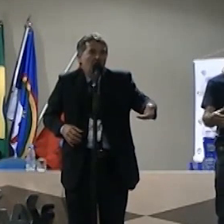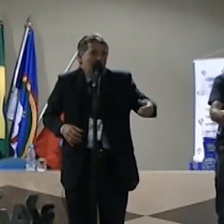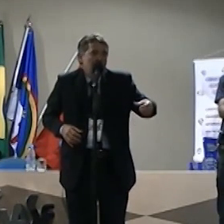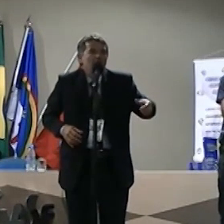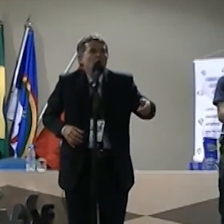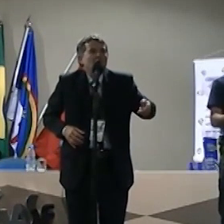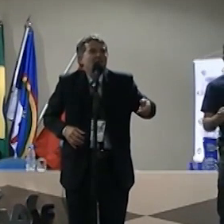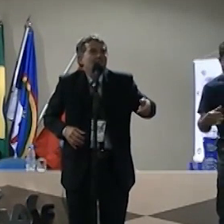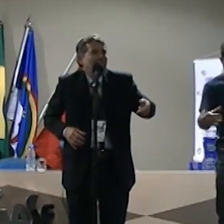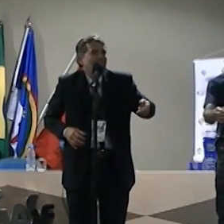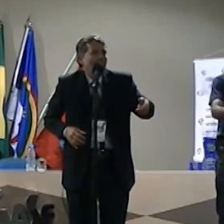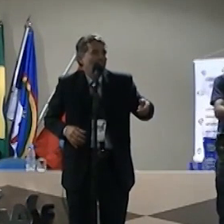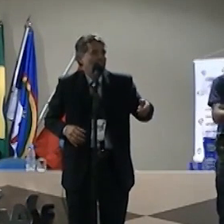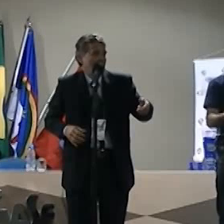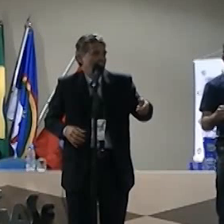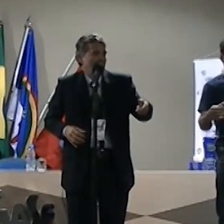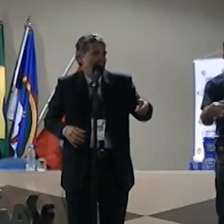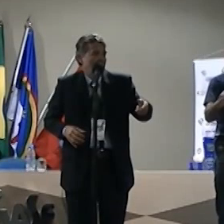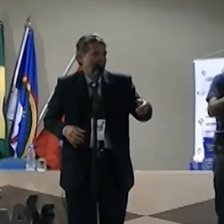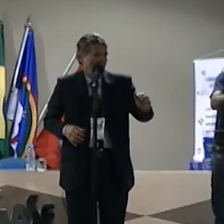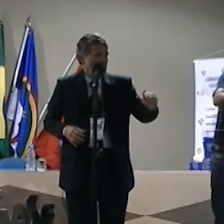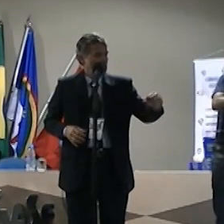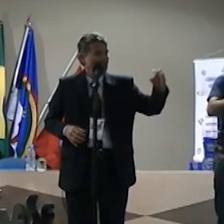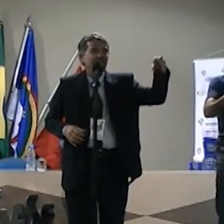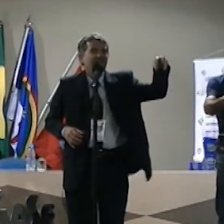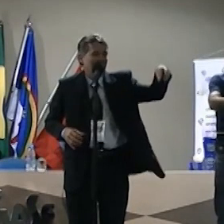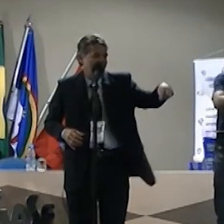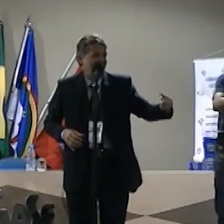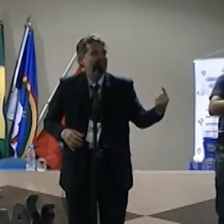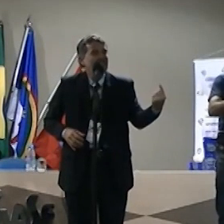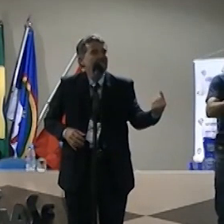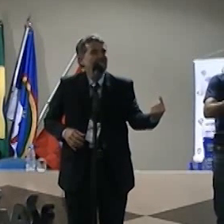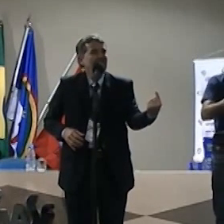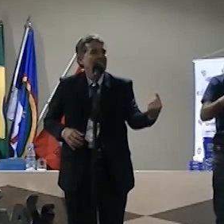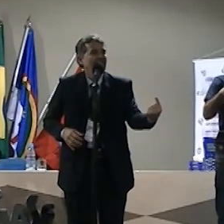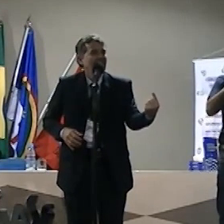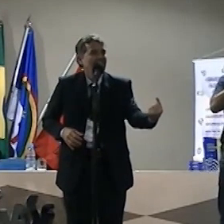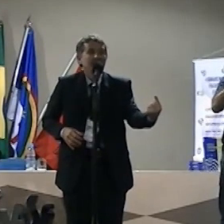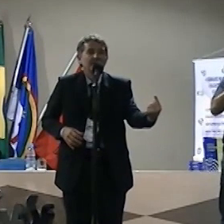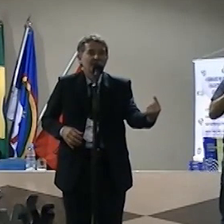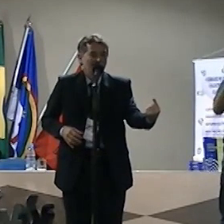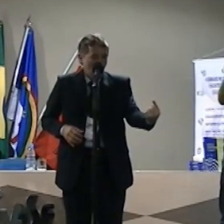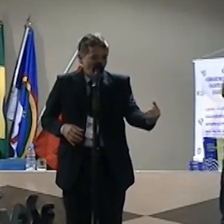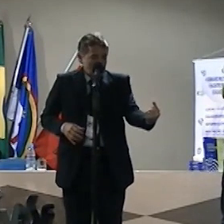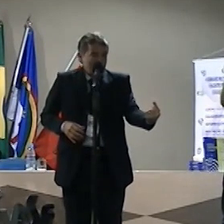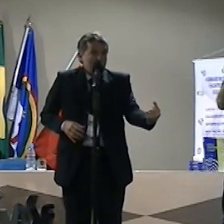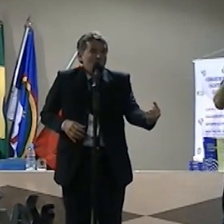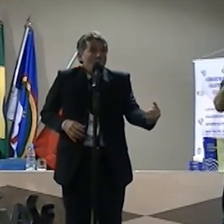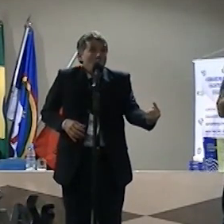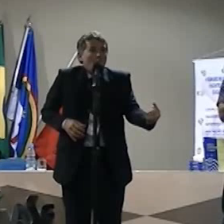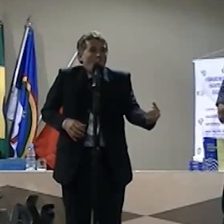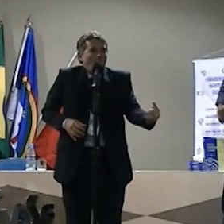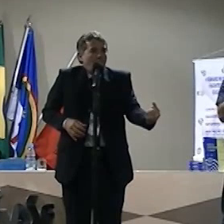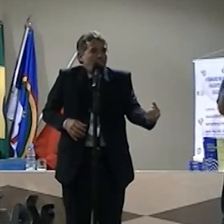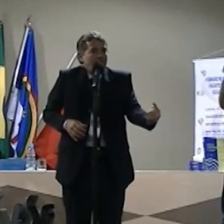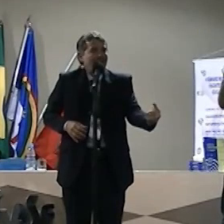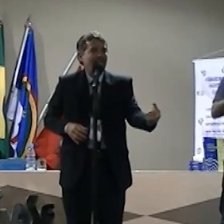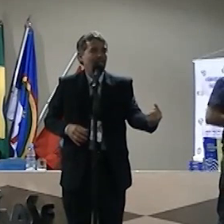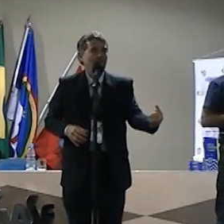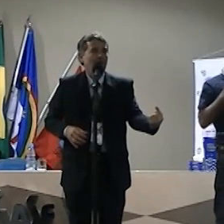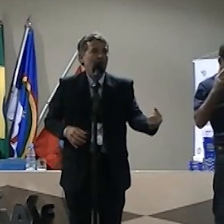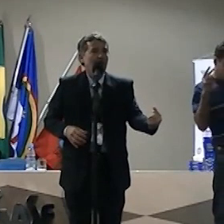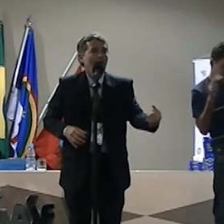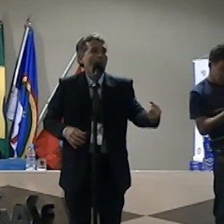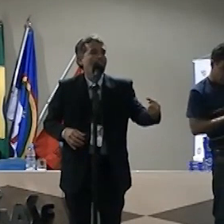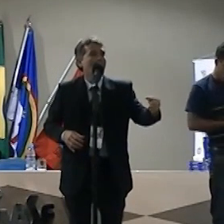chão, deu no mínimo 3, 4 segundos. O surdo estava aqui na frente. Quando ele olhou o copo